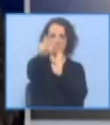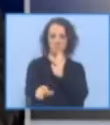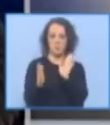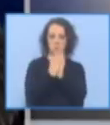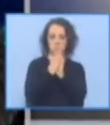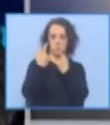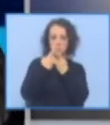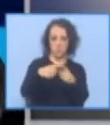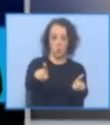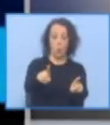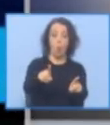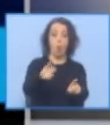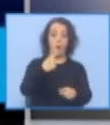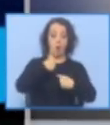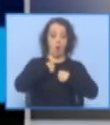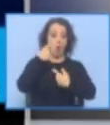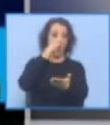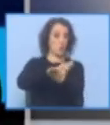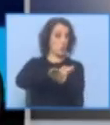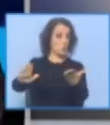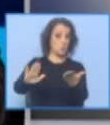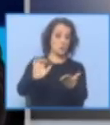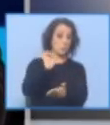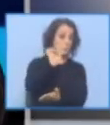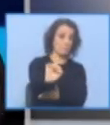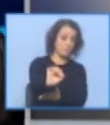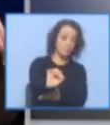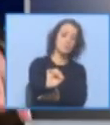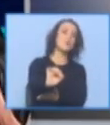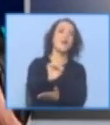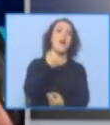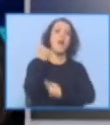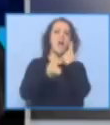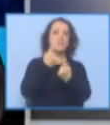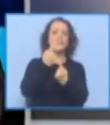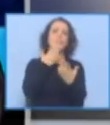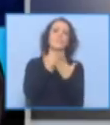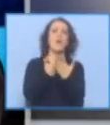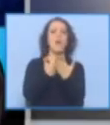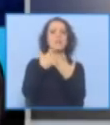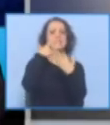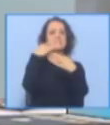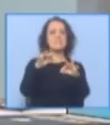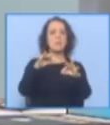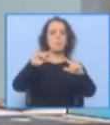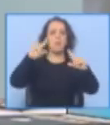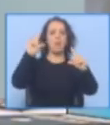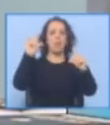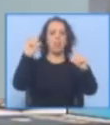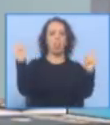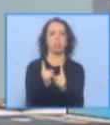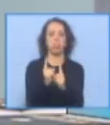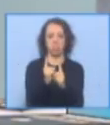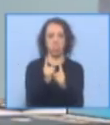pelo conhecimento desses processos de argumentação, muitas vezes simplificadores, redutores, ajudam-nos hoje em dia